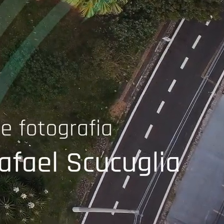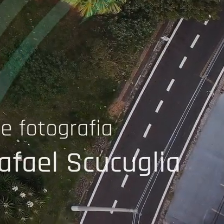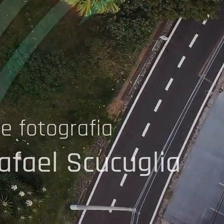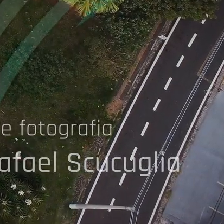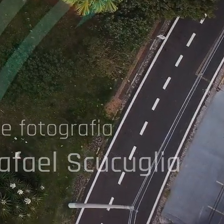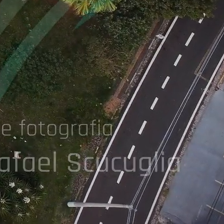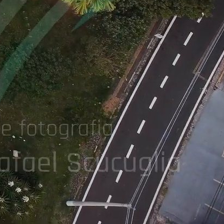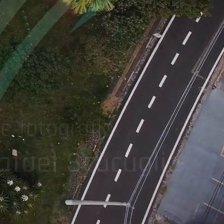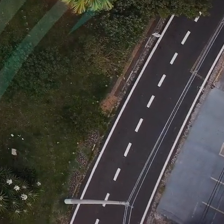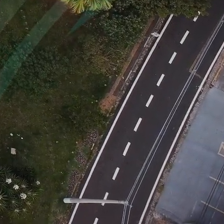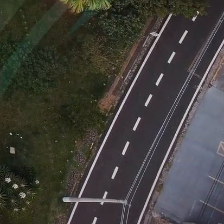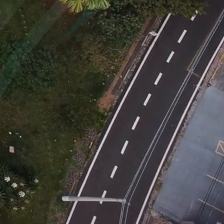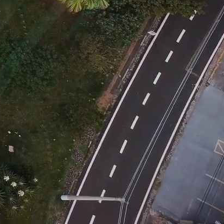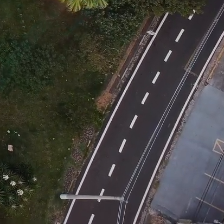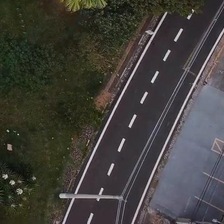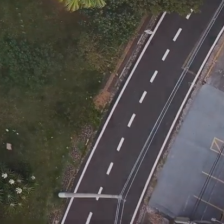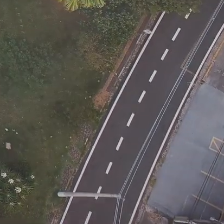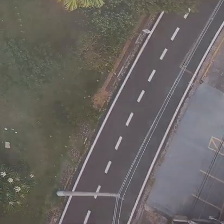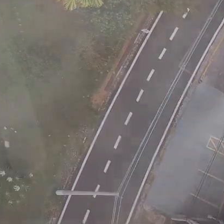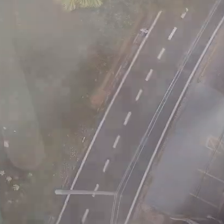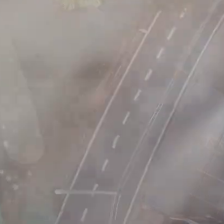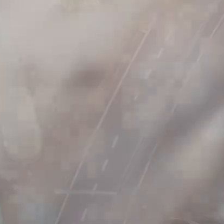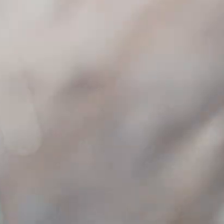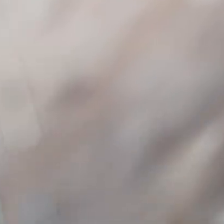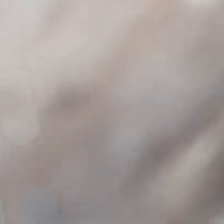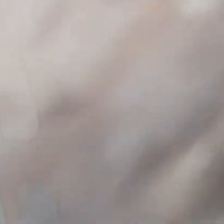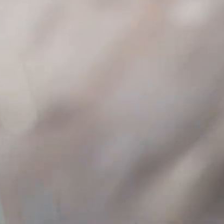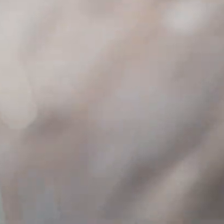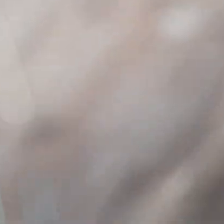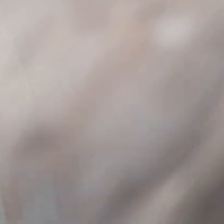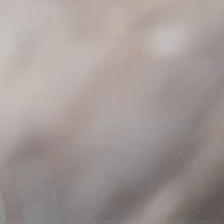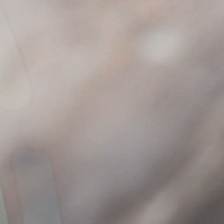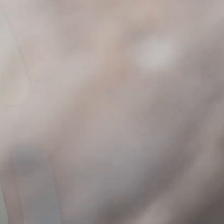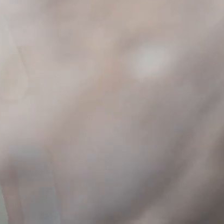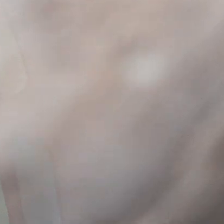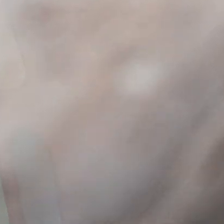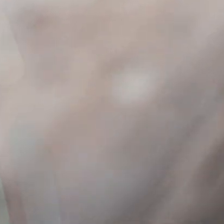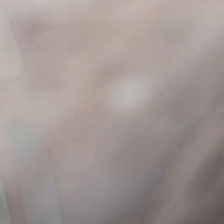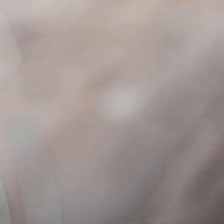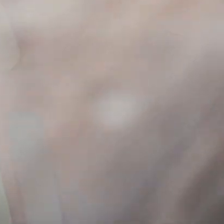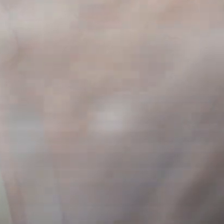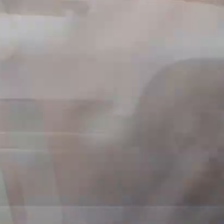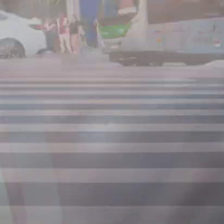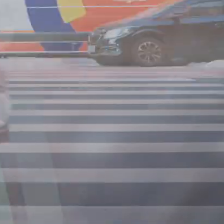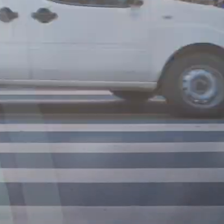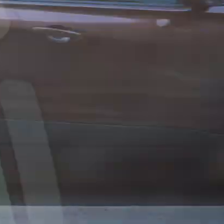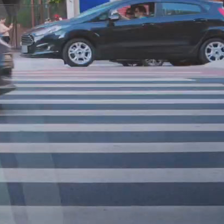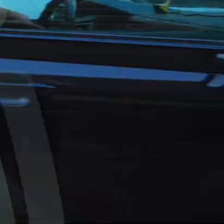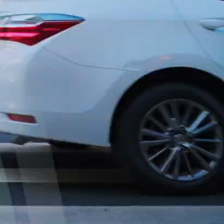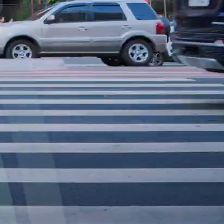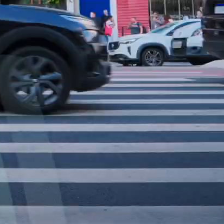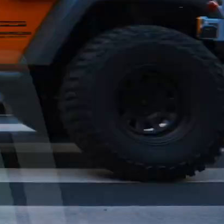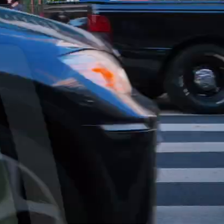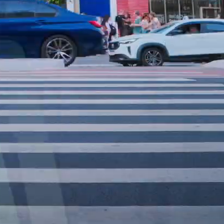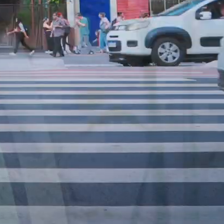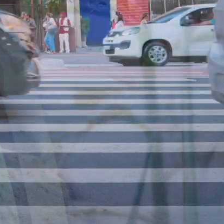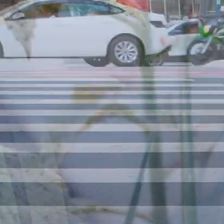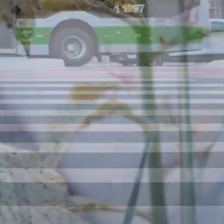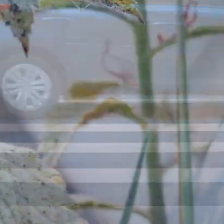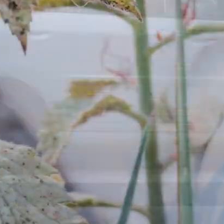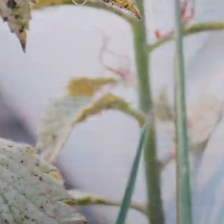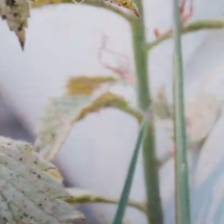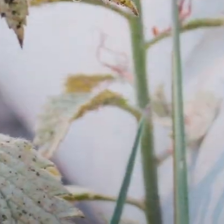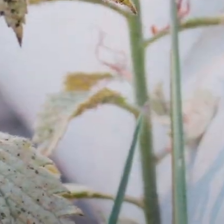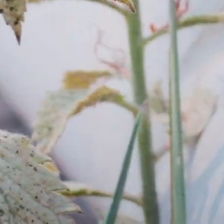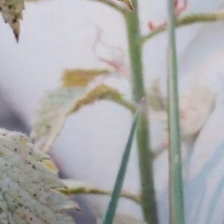As cenas se alternam entre detalhes de uma lagarta, a cidade e folhas. Trilha sonora original, Rafael Tomás.